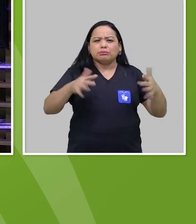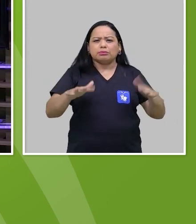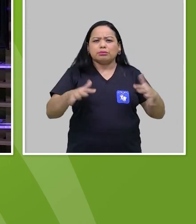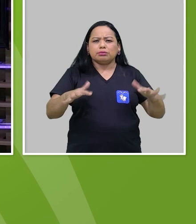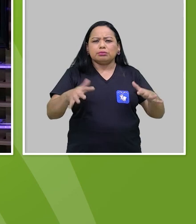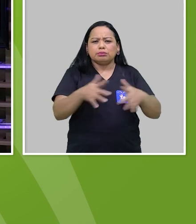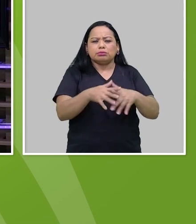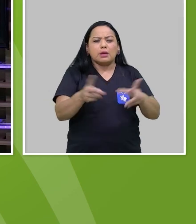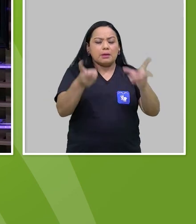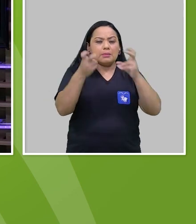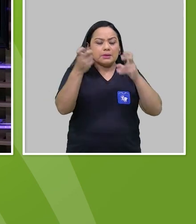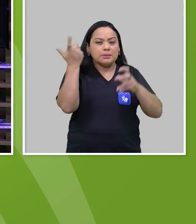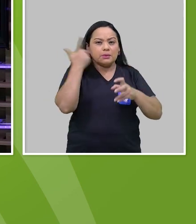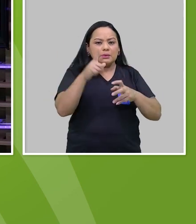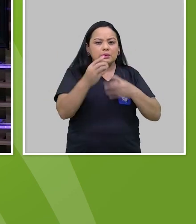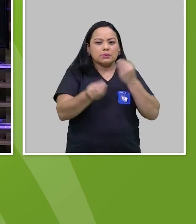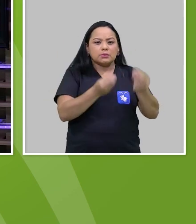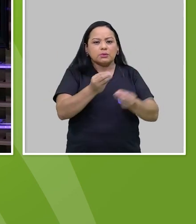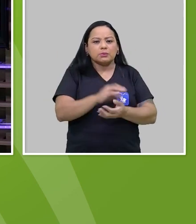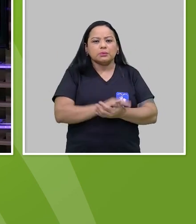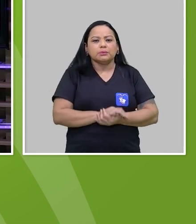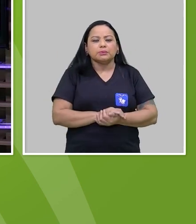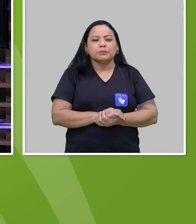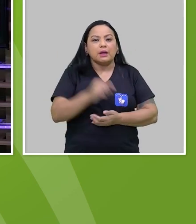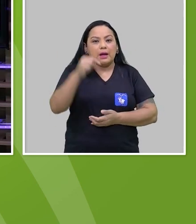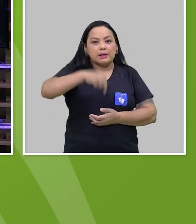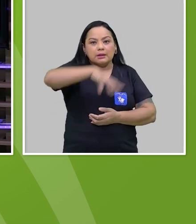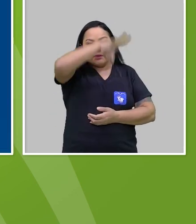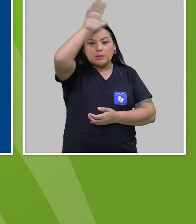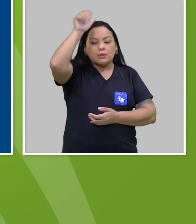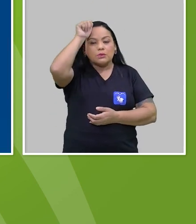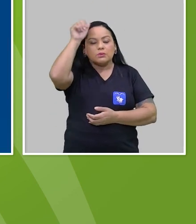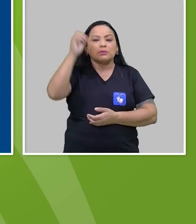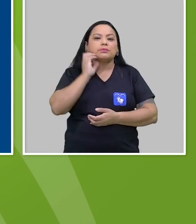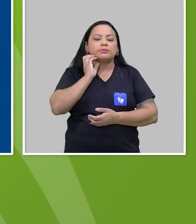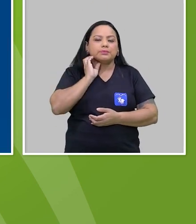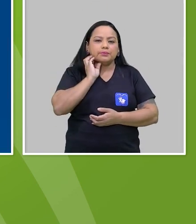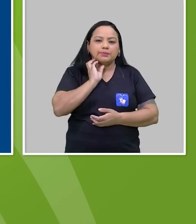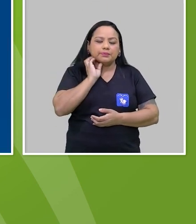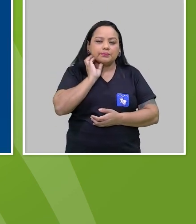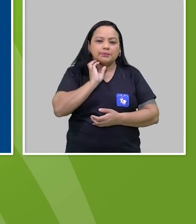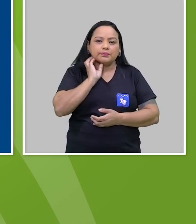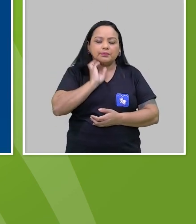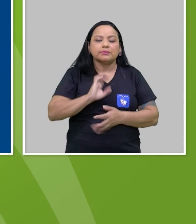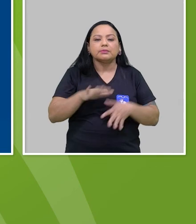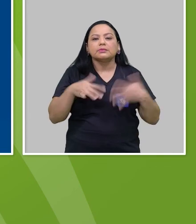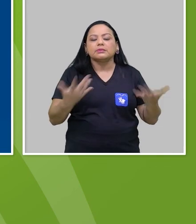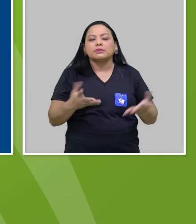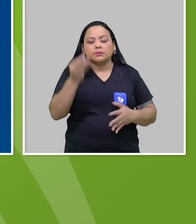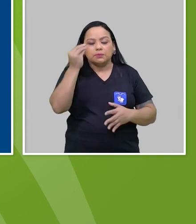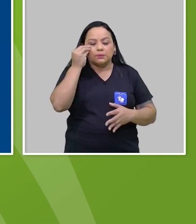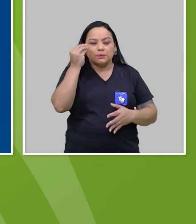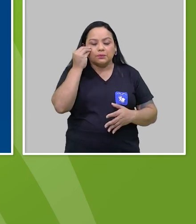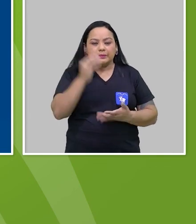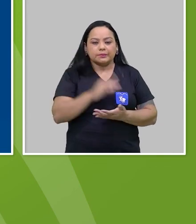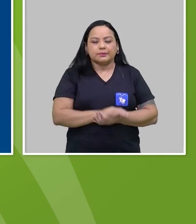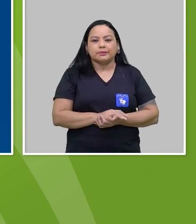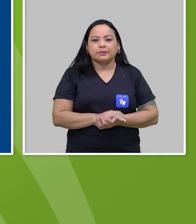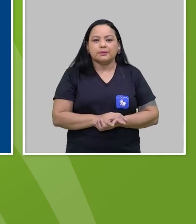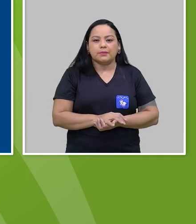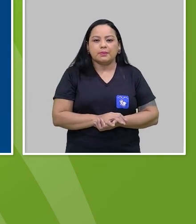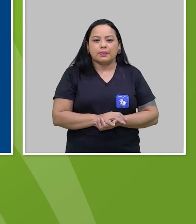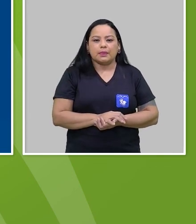ser percebido, inclusive, pelo nosso estado. Manaus também foi percebido. Então, olha só,